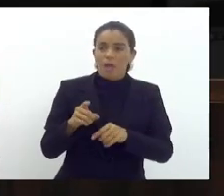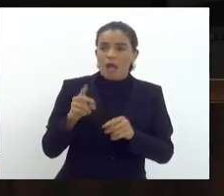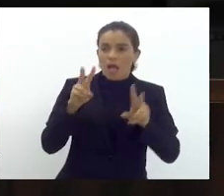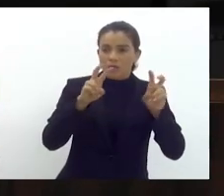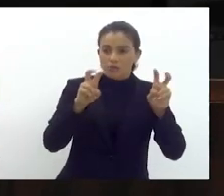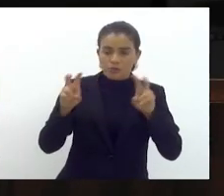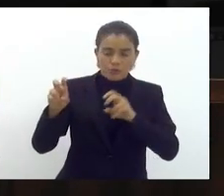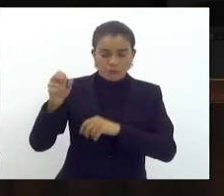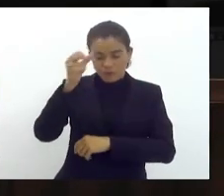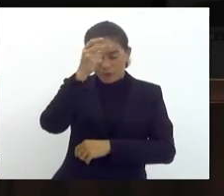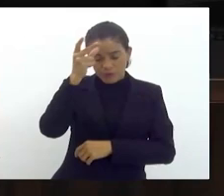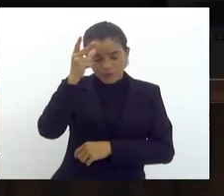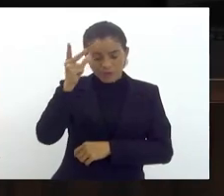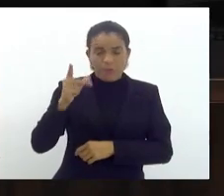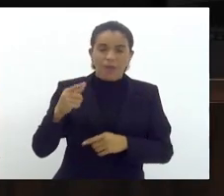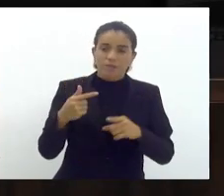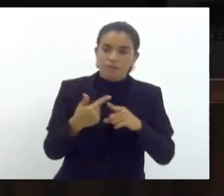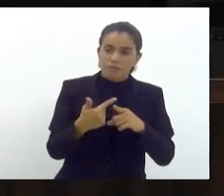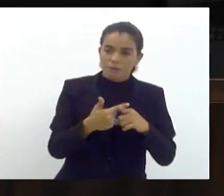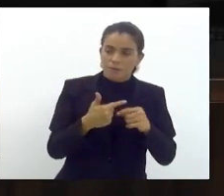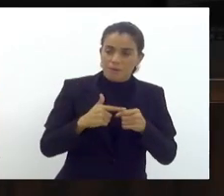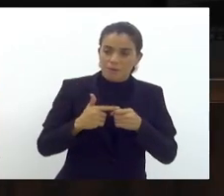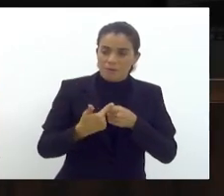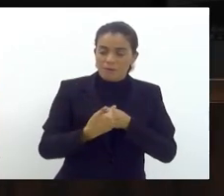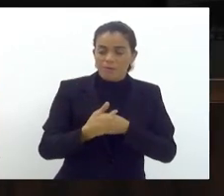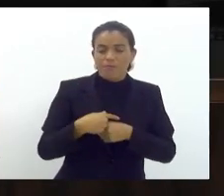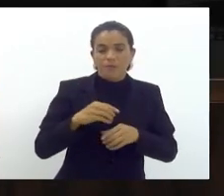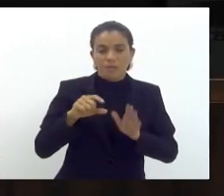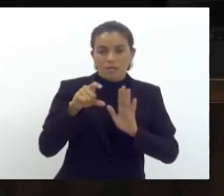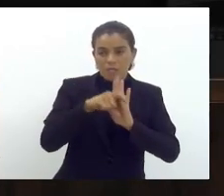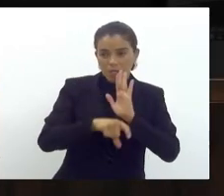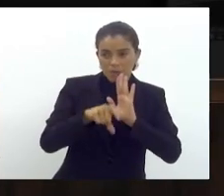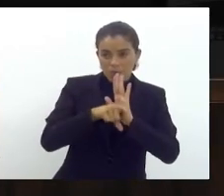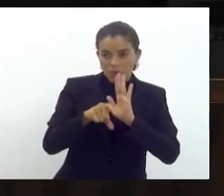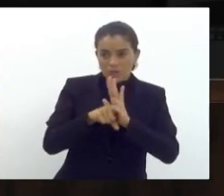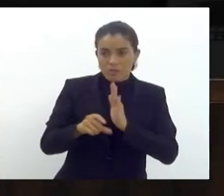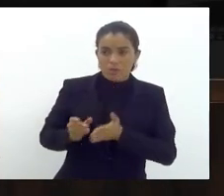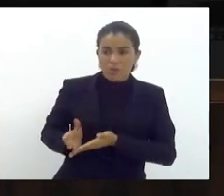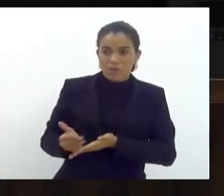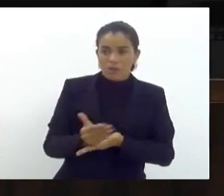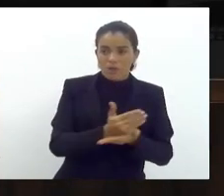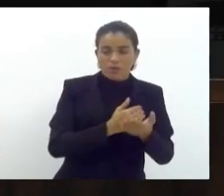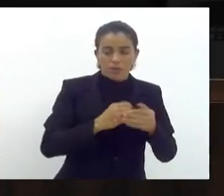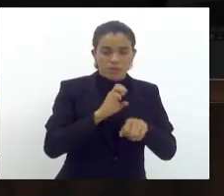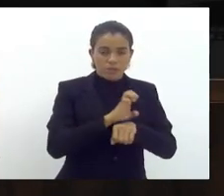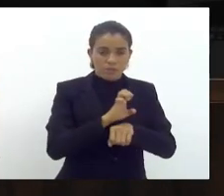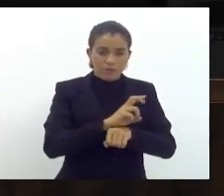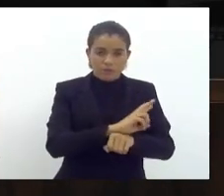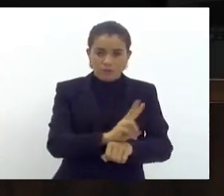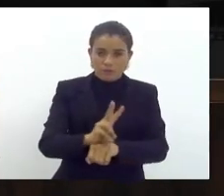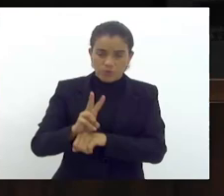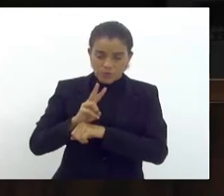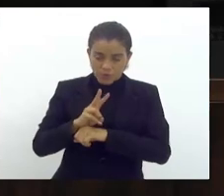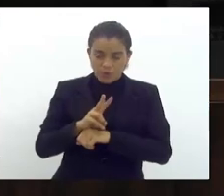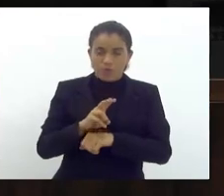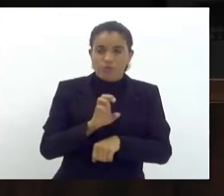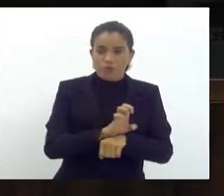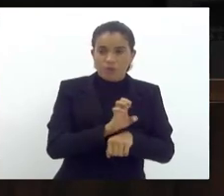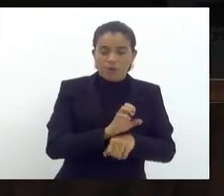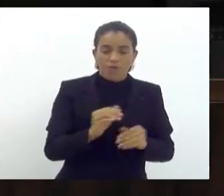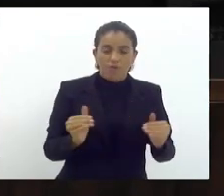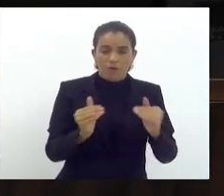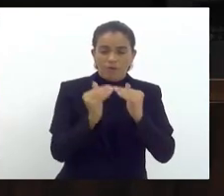de desenvolvimento Regional contrário de tributação controle da arrecadação Estadual de fiscalização de tributos estaduais